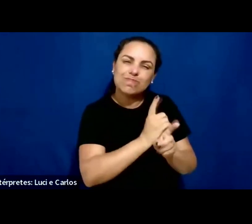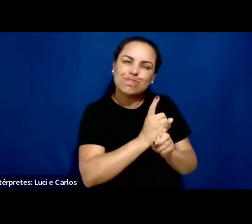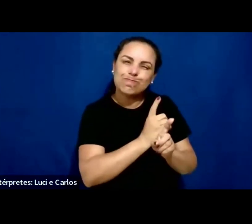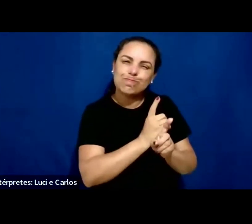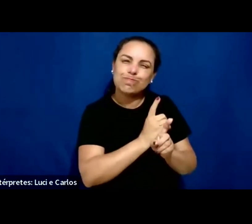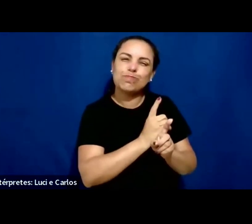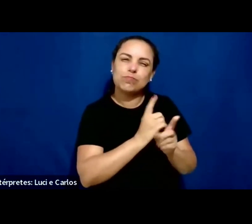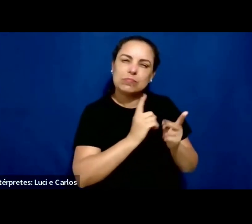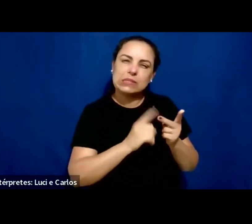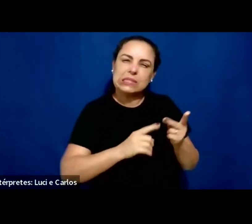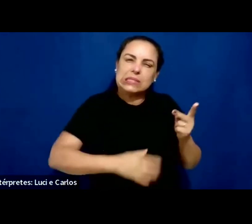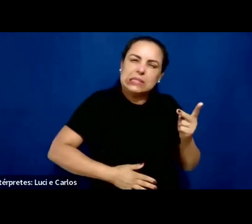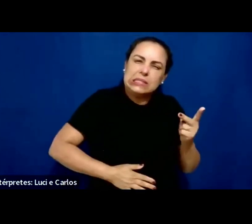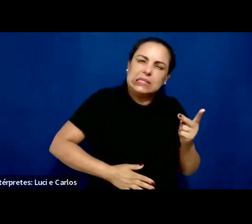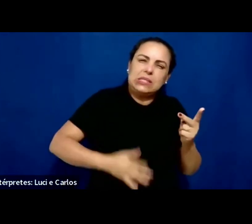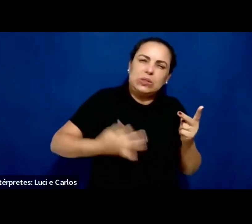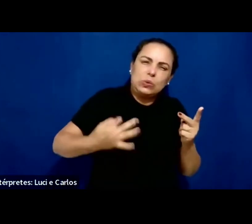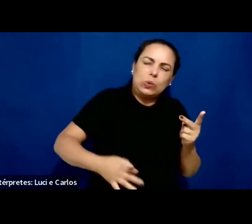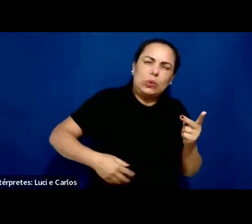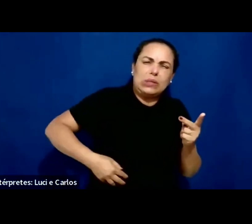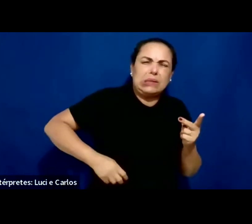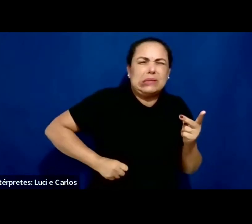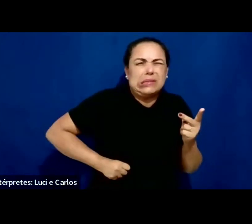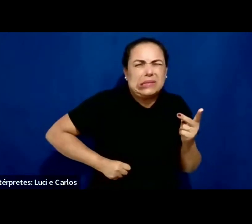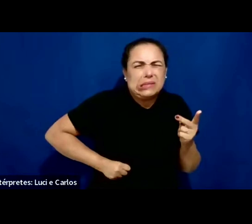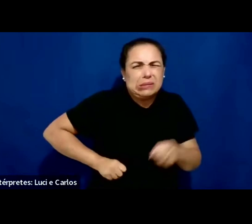né? Aquele nó na tripa, já viu?